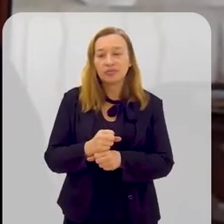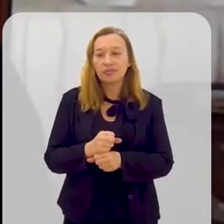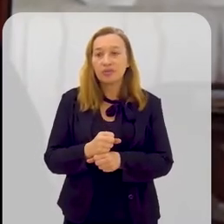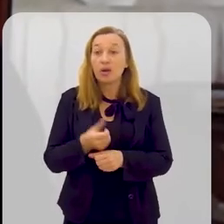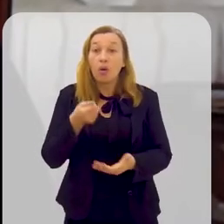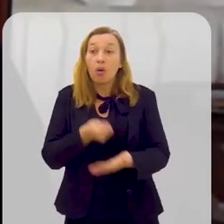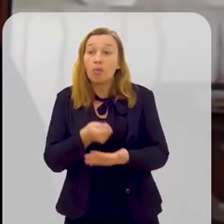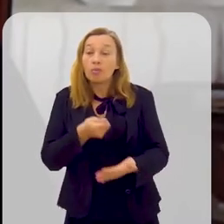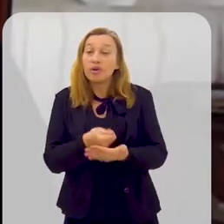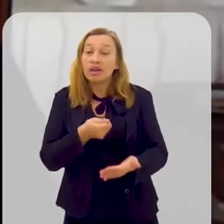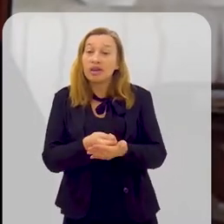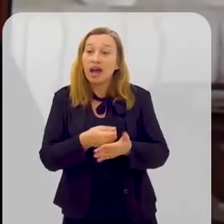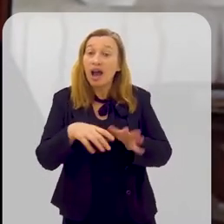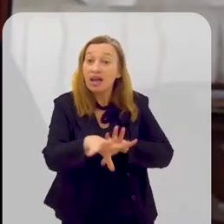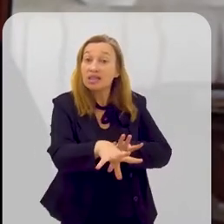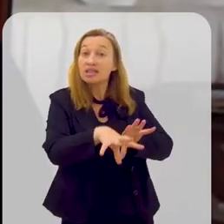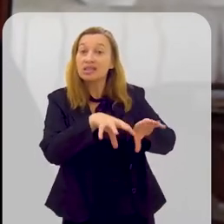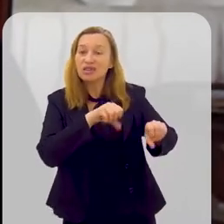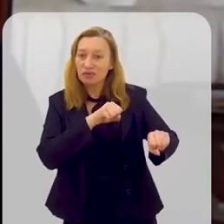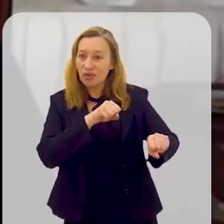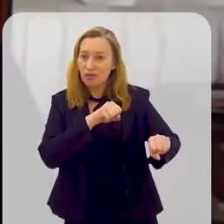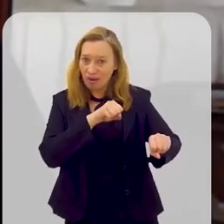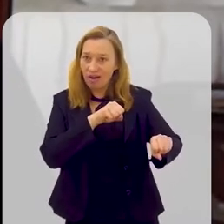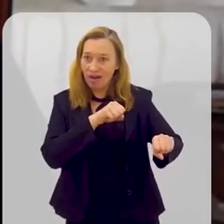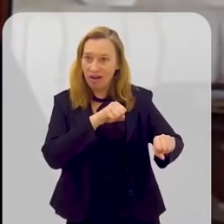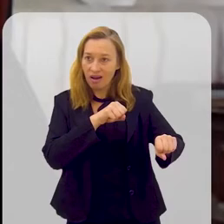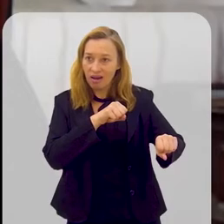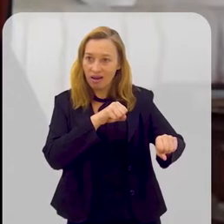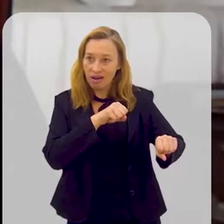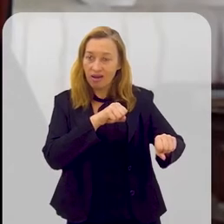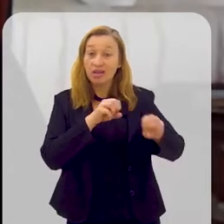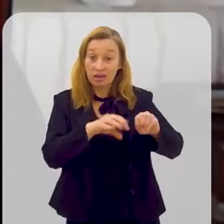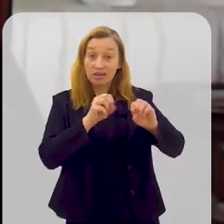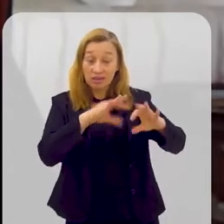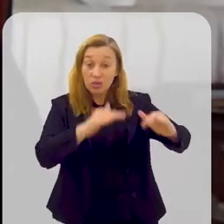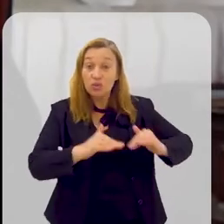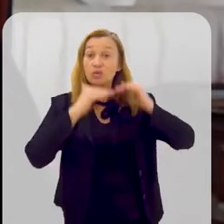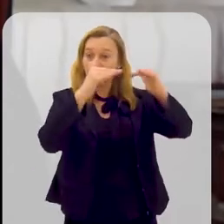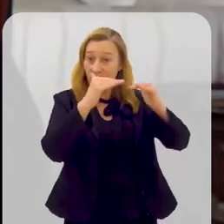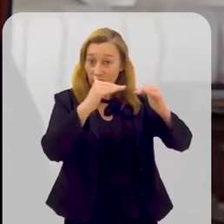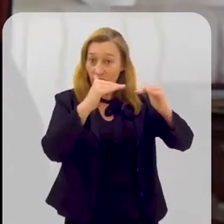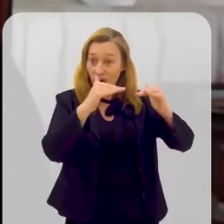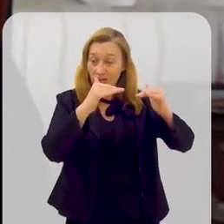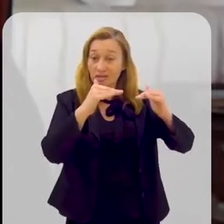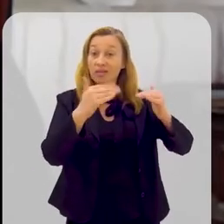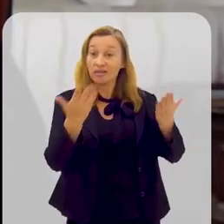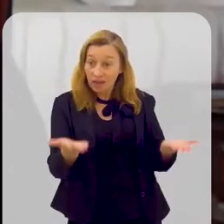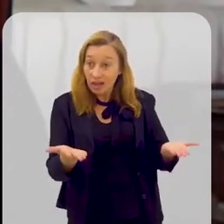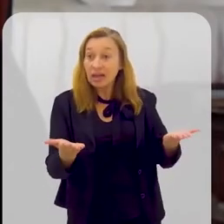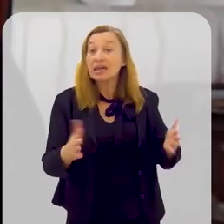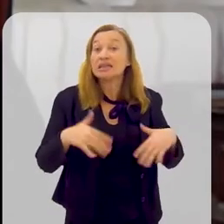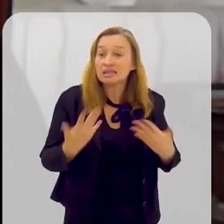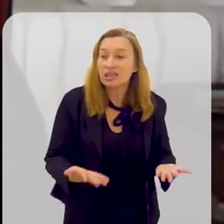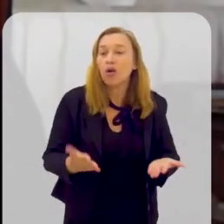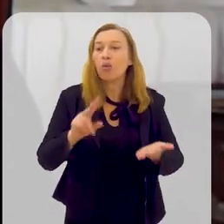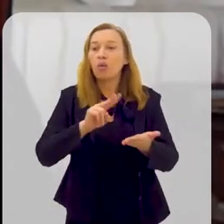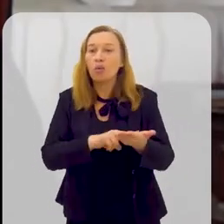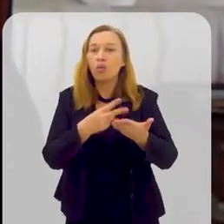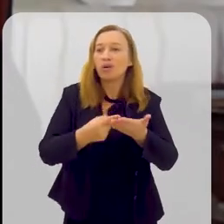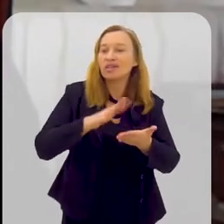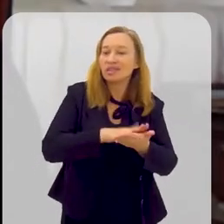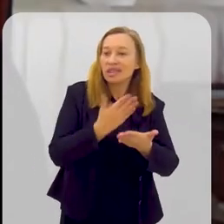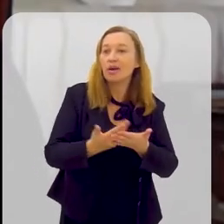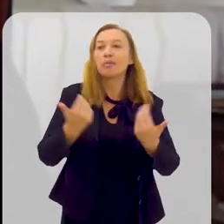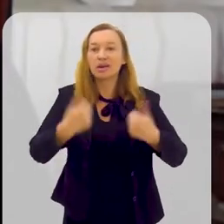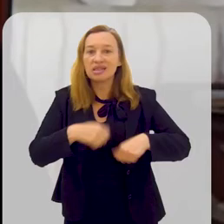é eles eram obrigados a se formar a nível de ensino superior né então